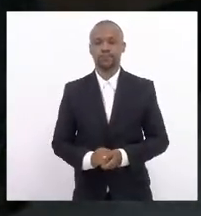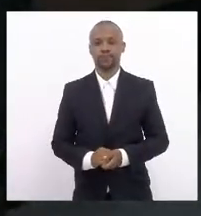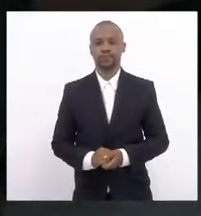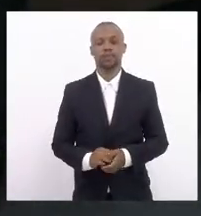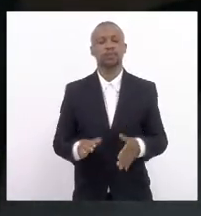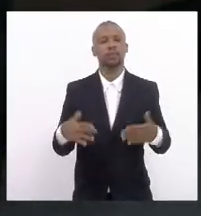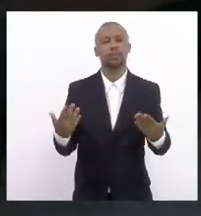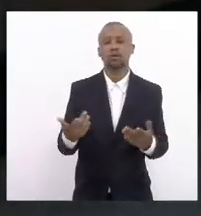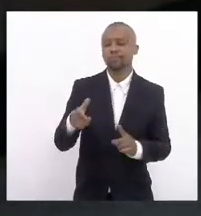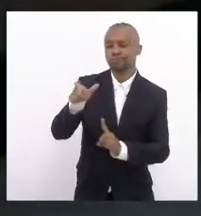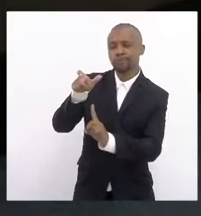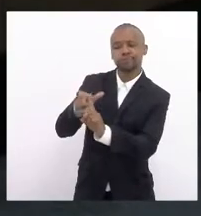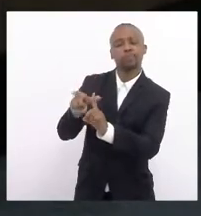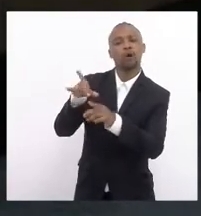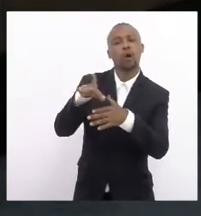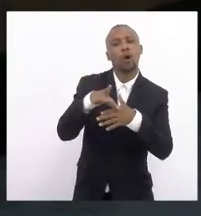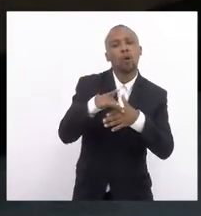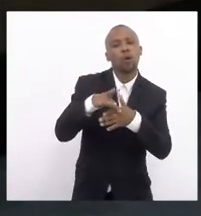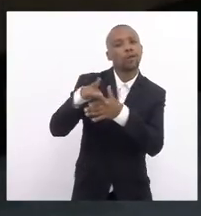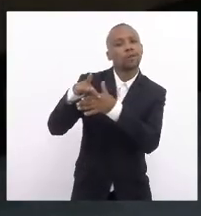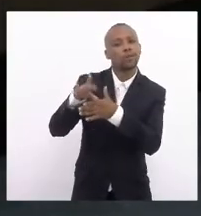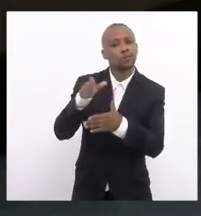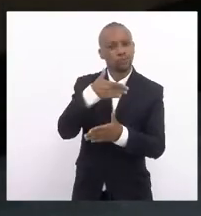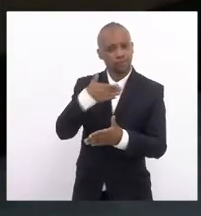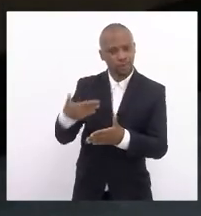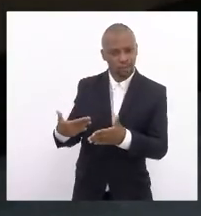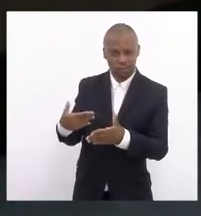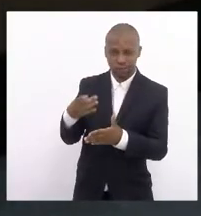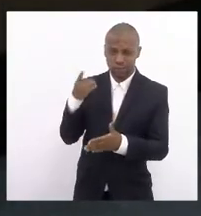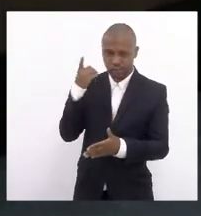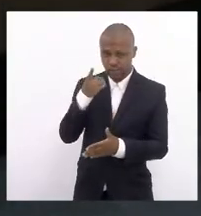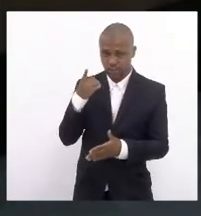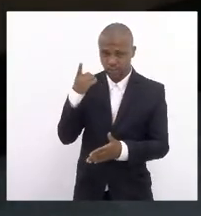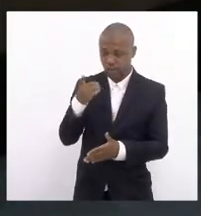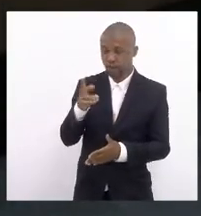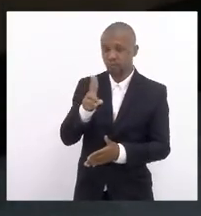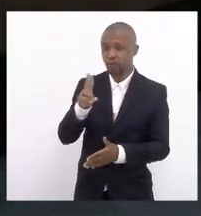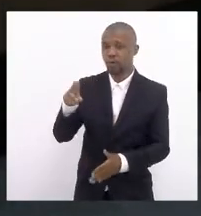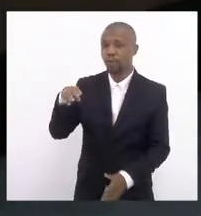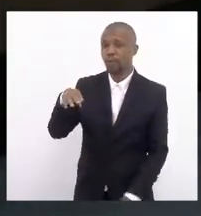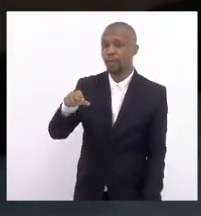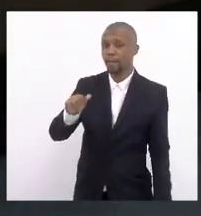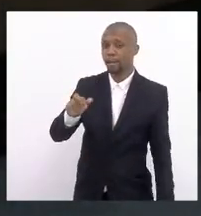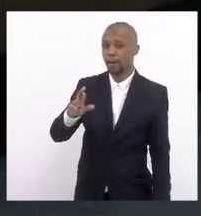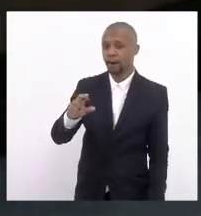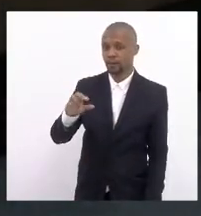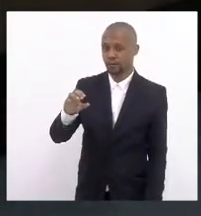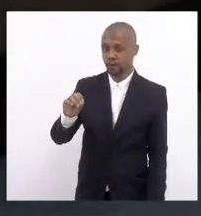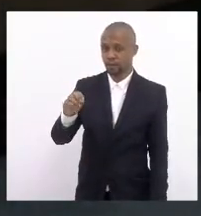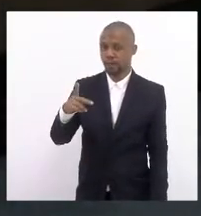líder do governo, deputado Márcio Pacheco, propôs o veto.